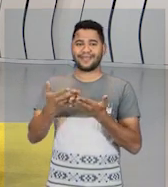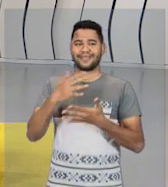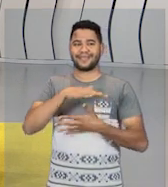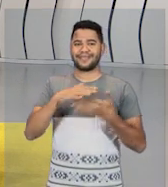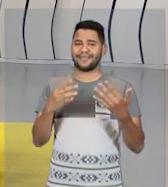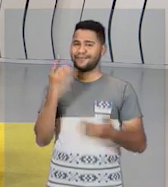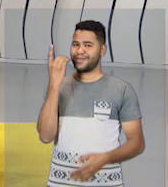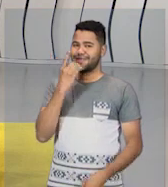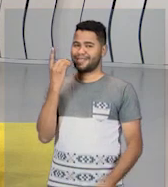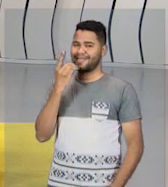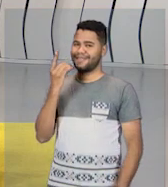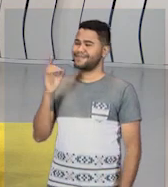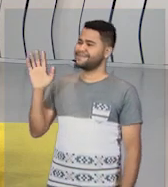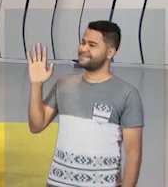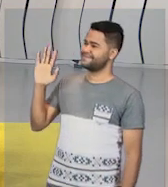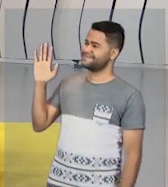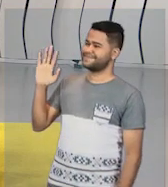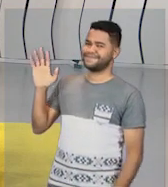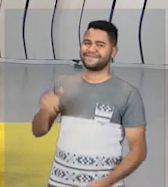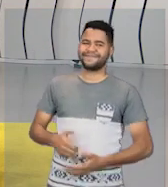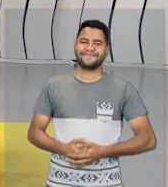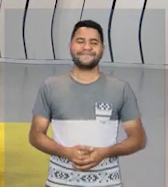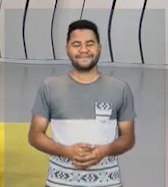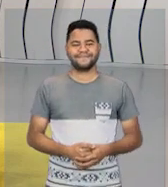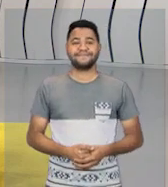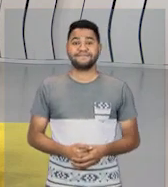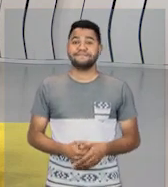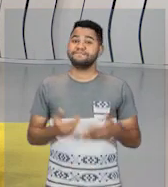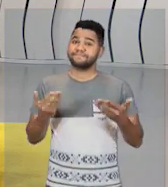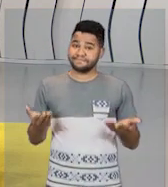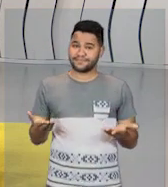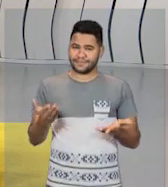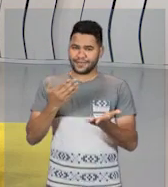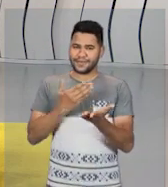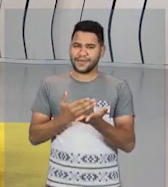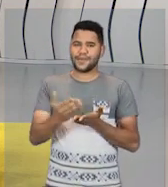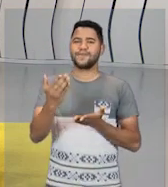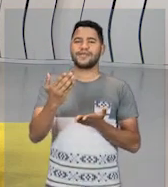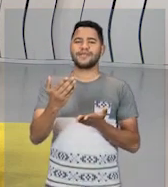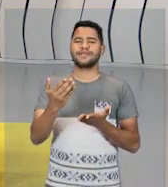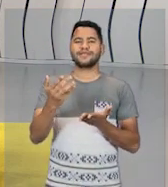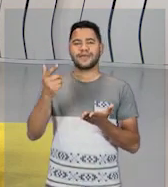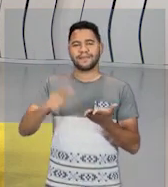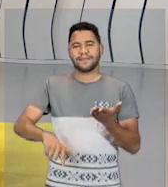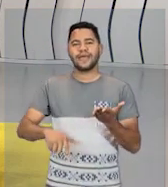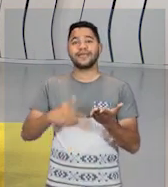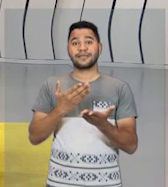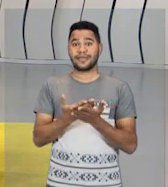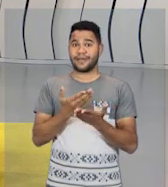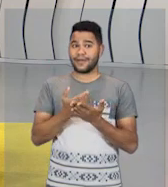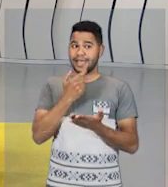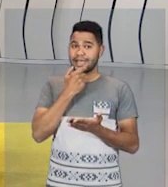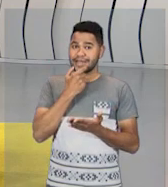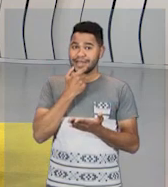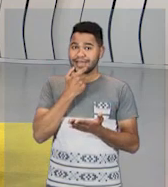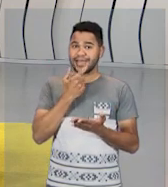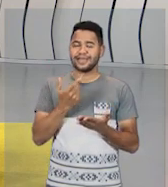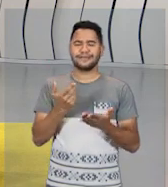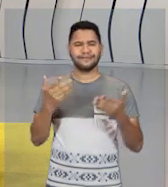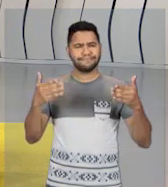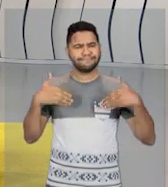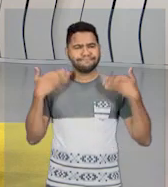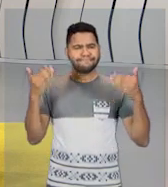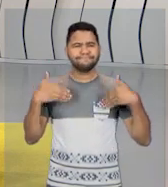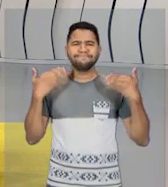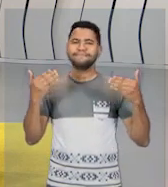intérprete Daniel bem-vindo Daniel Então vamos começar mais uma aula de inglês com muita